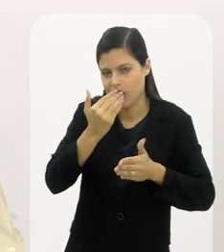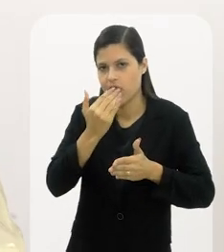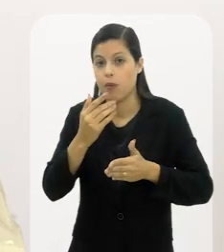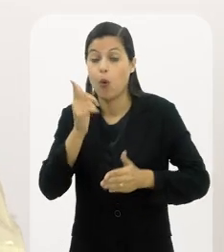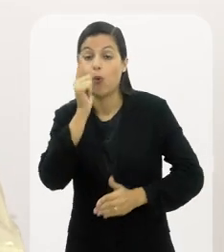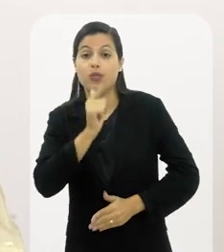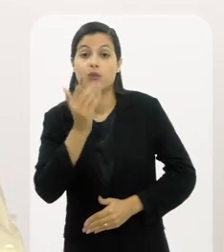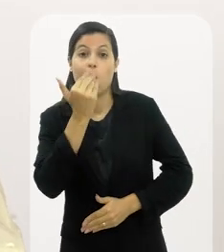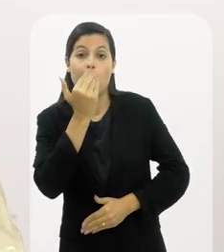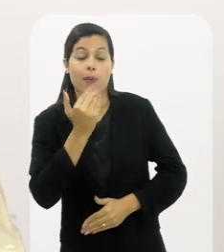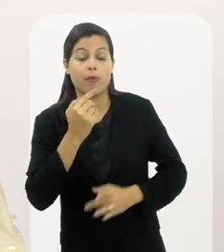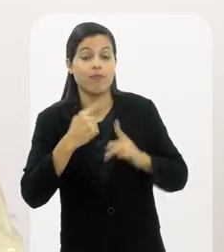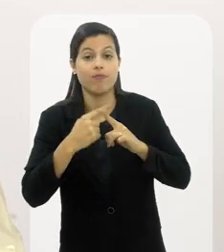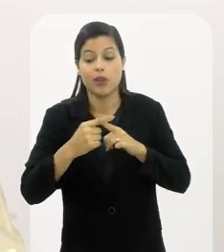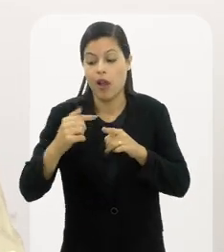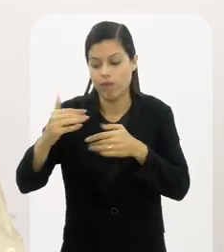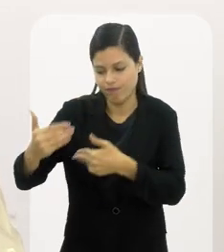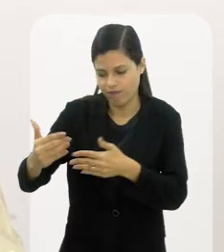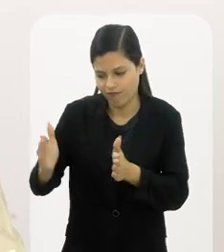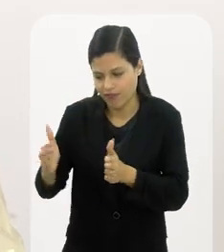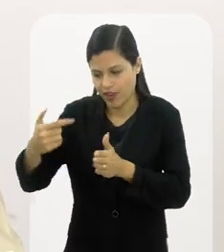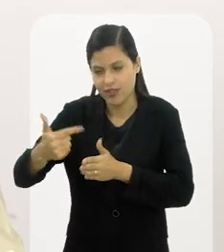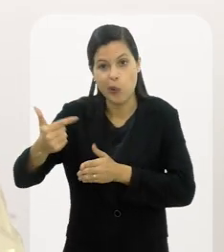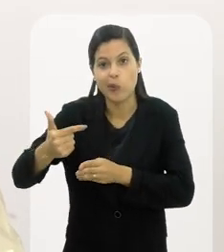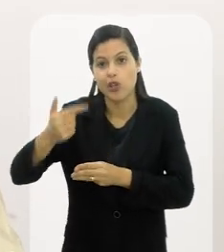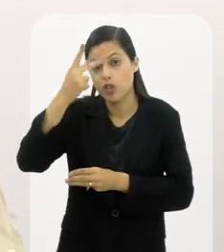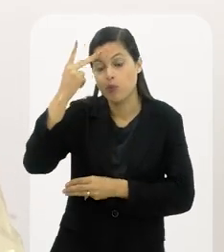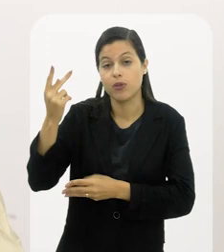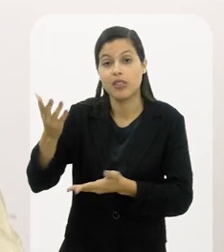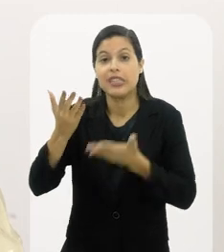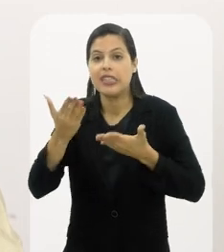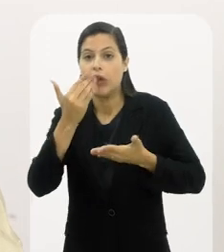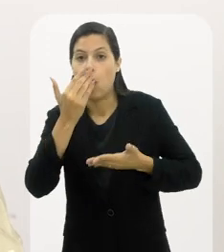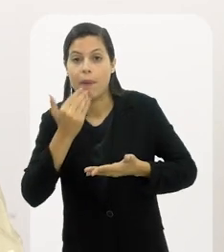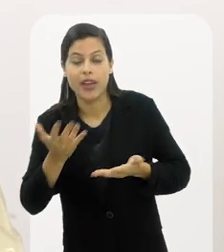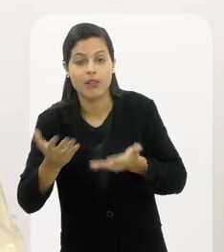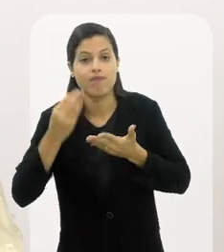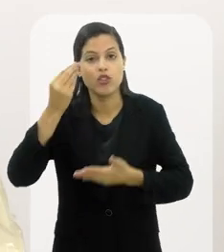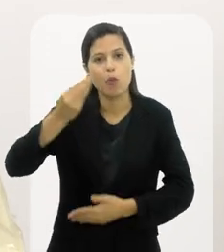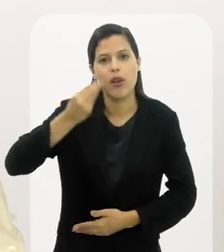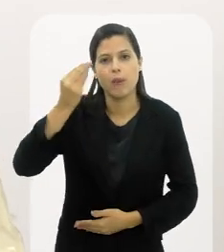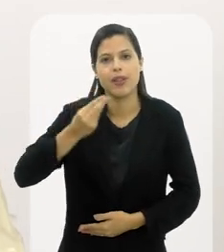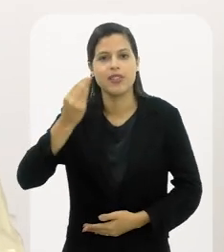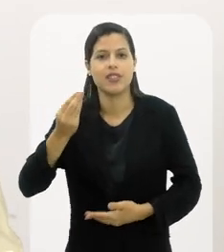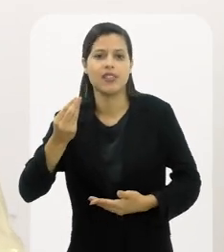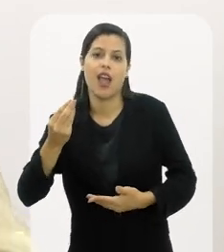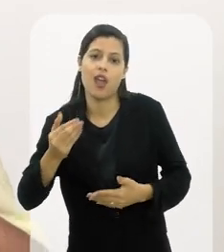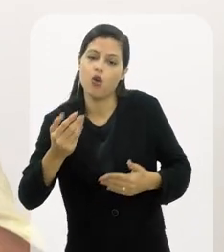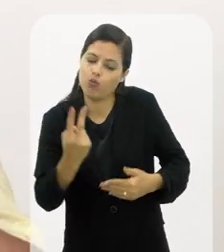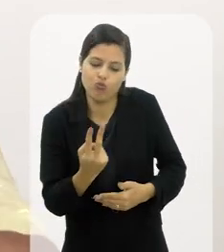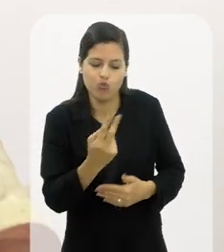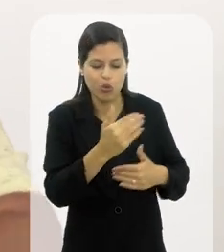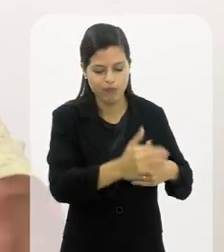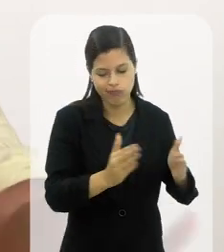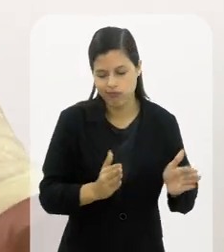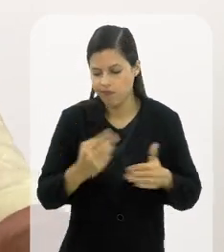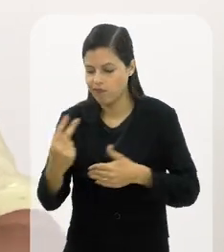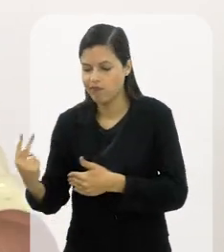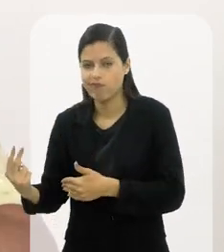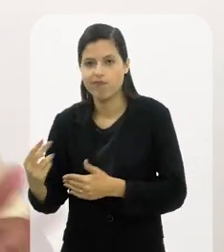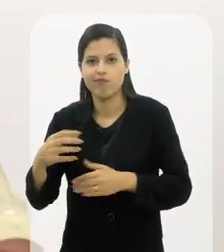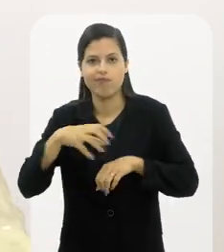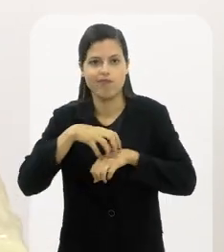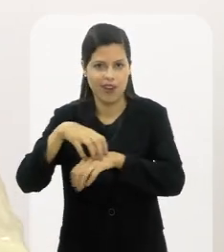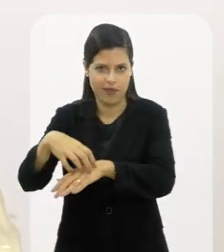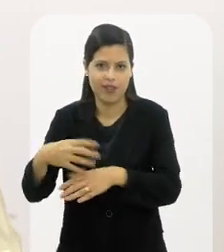Porque todo mundo queria experimentar, queria conhecer, queria provar. E aí eu passei a levar duas, uma para mim e uma para que eles